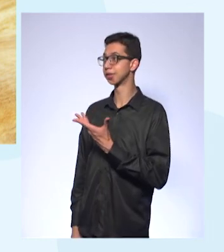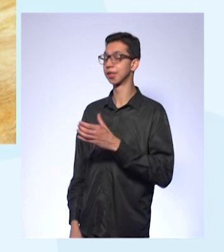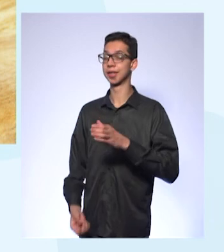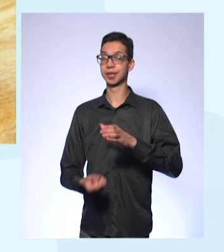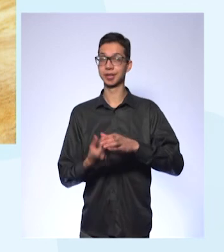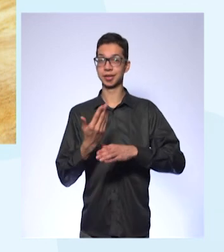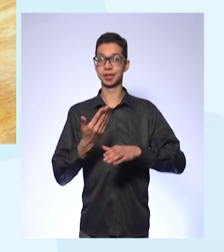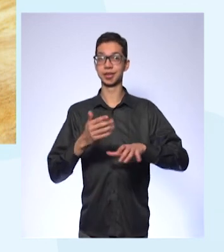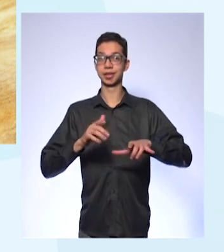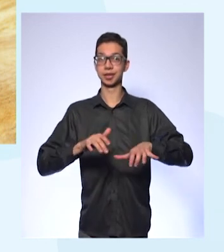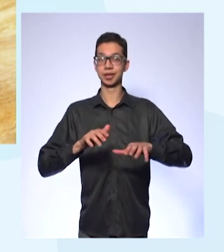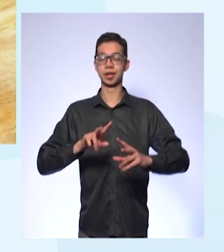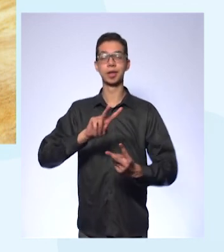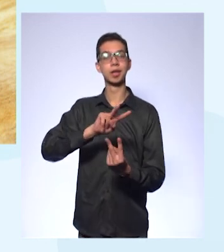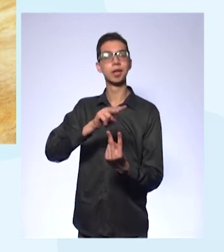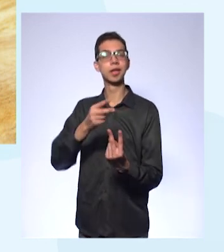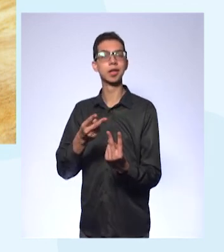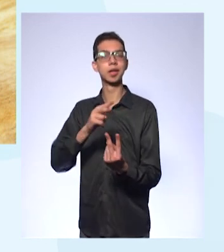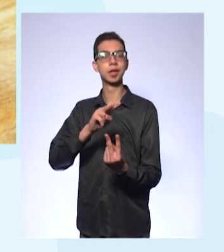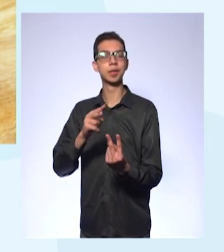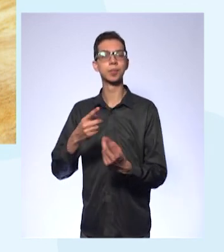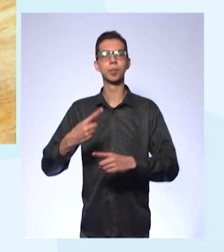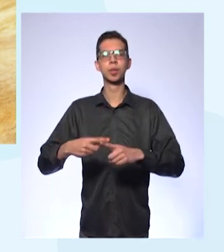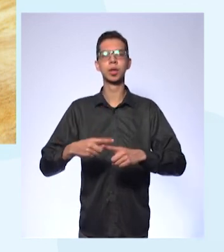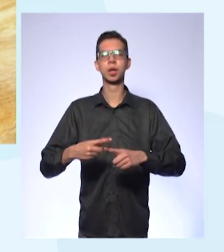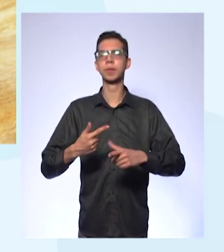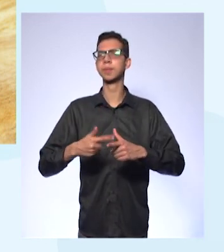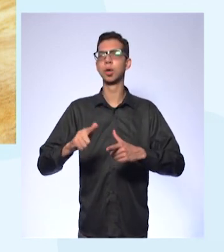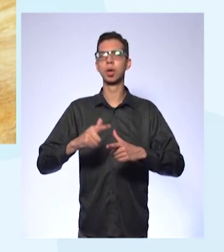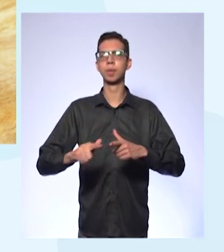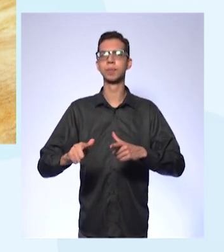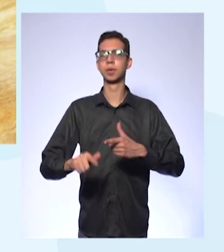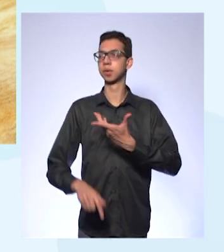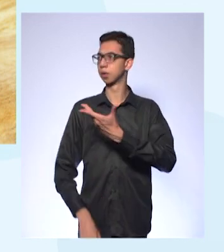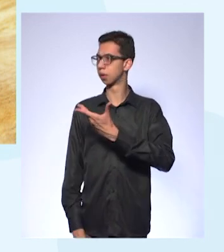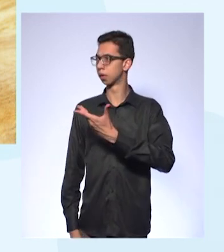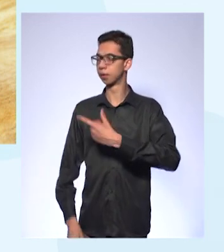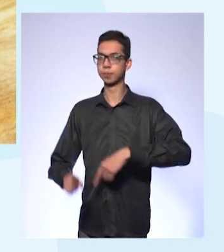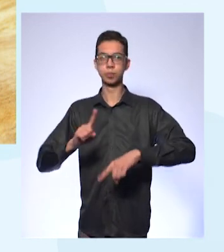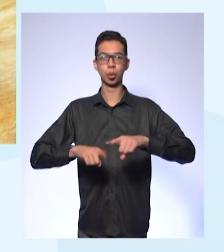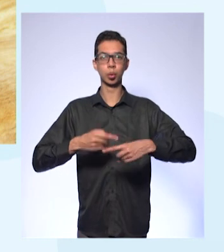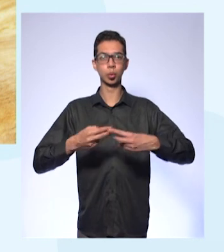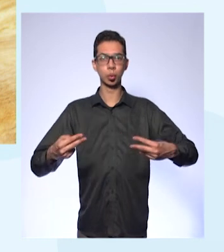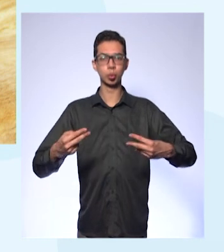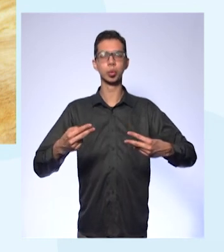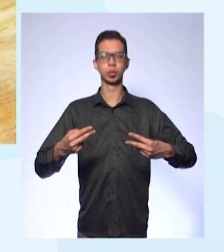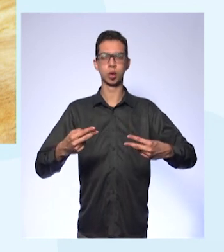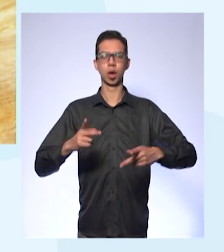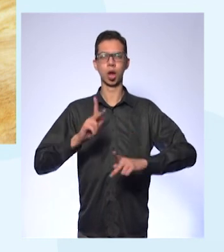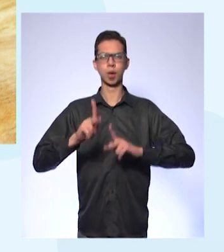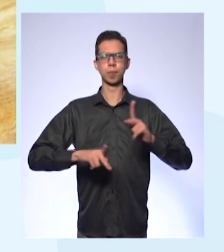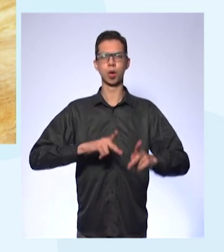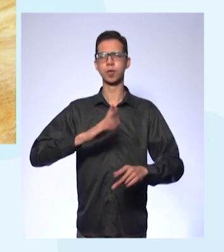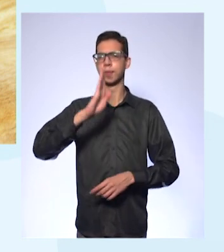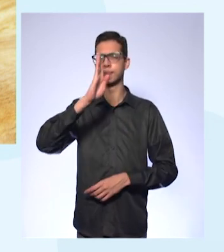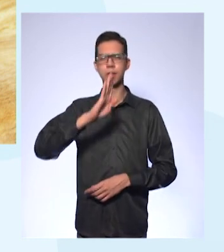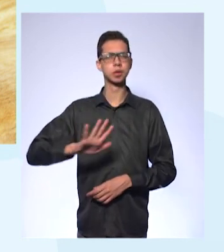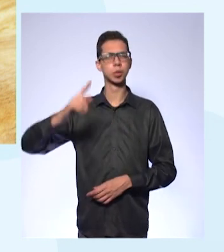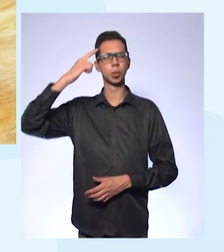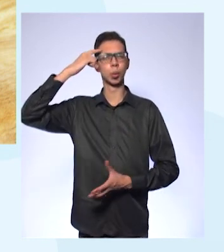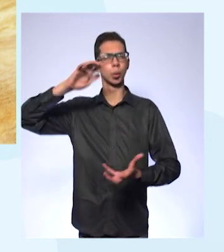sobre a causa desse produto que vocês estão vendo causar aí uma guerra, uma revolta de 10 anos no Brasil.